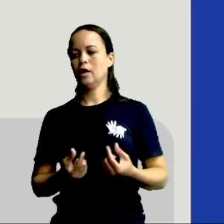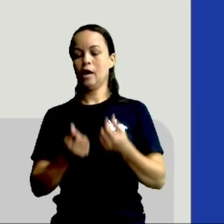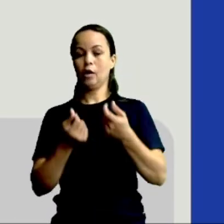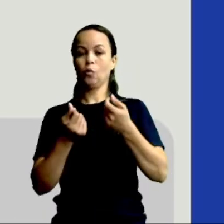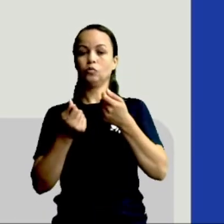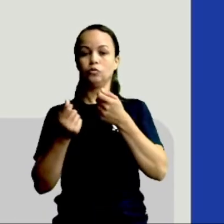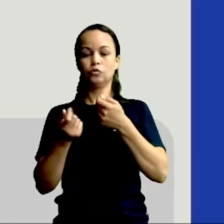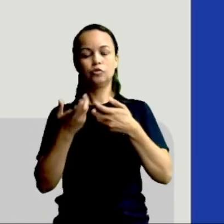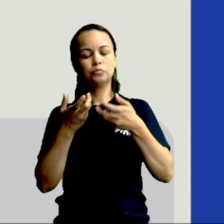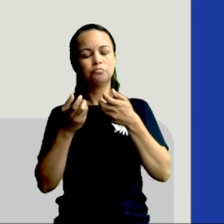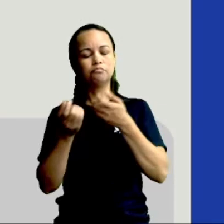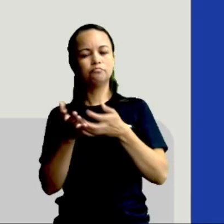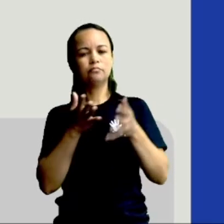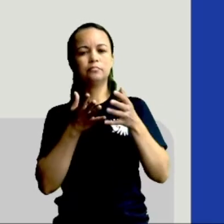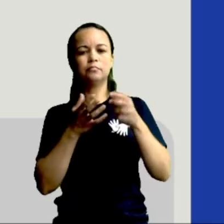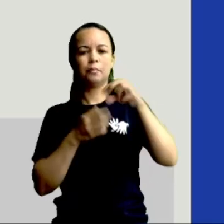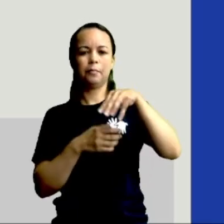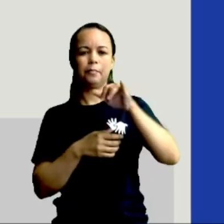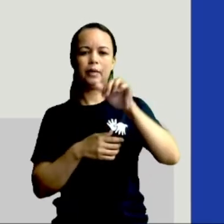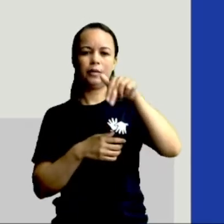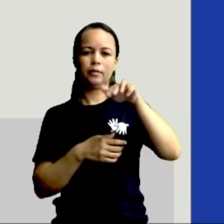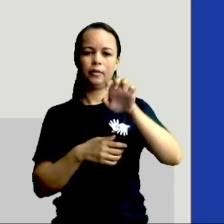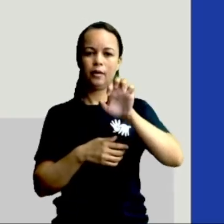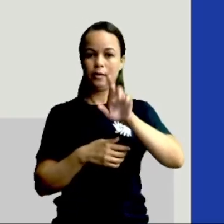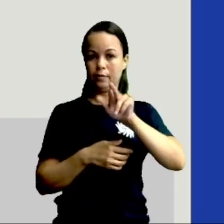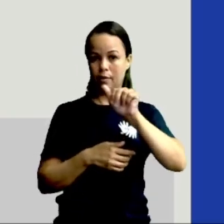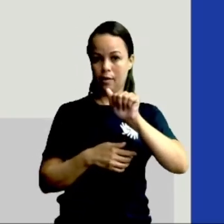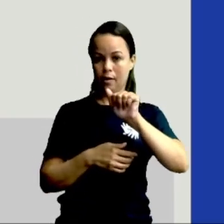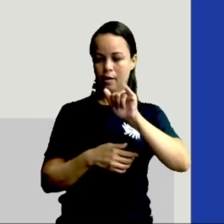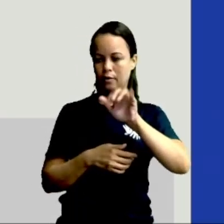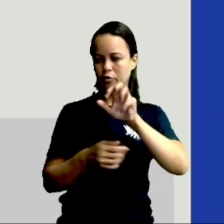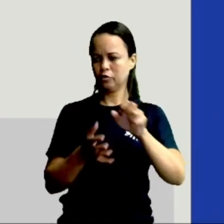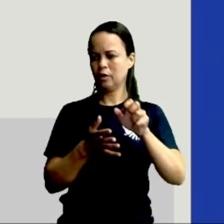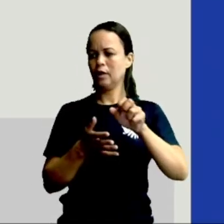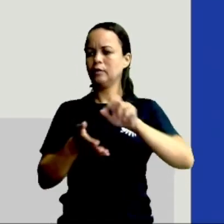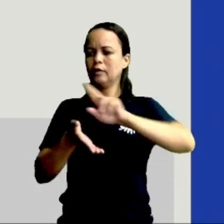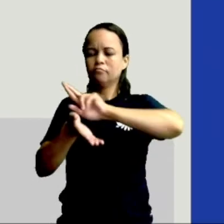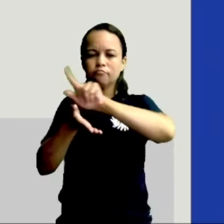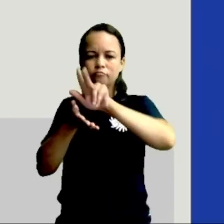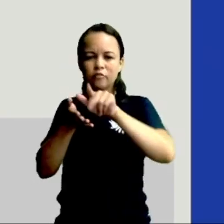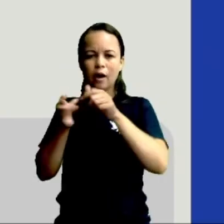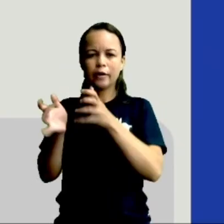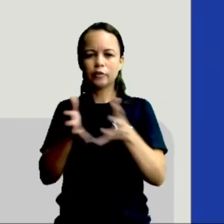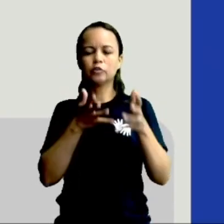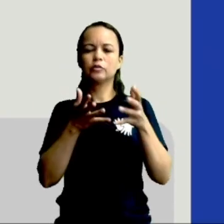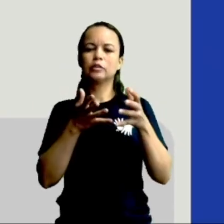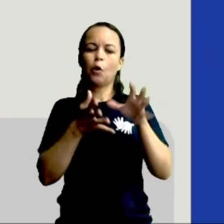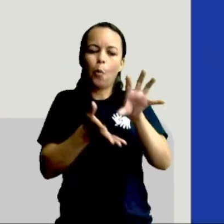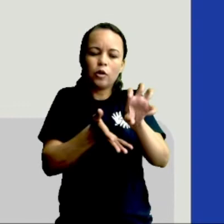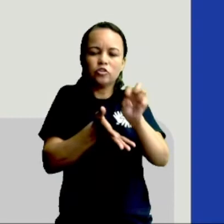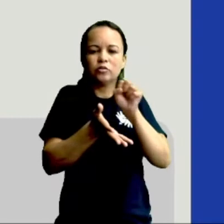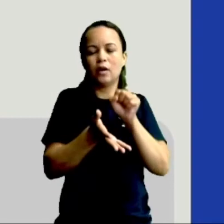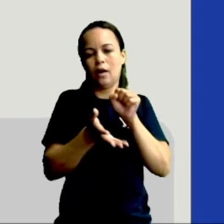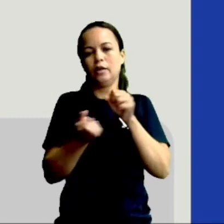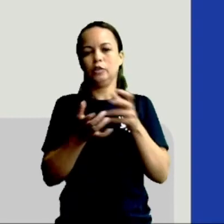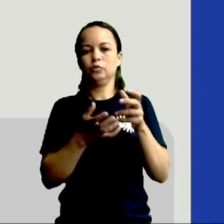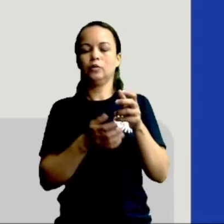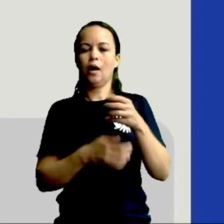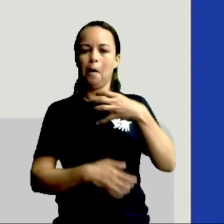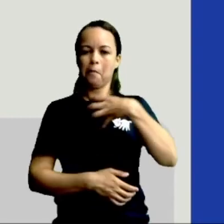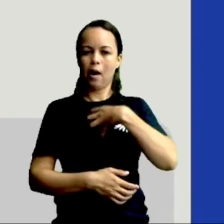aí destacam-se o chumbo, o cobre, o cromo, que são extraídos na Bahia e em